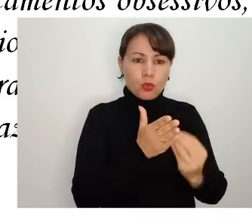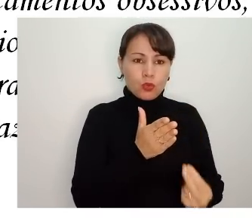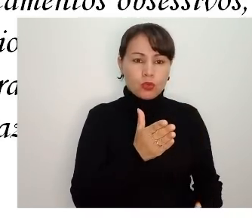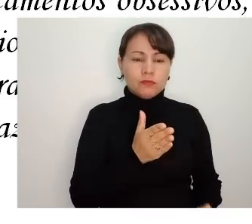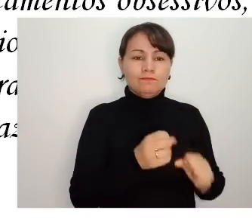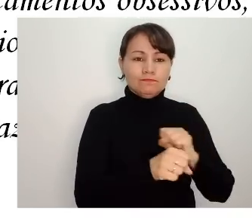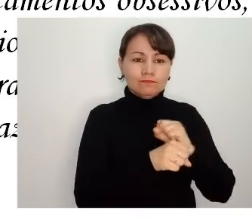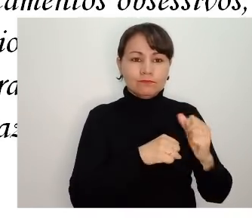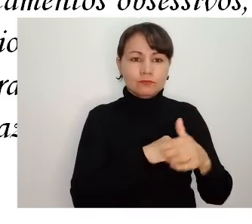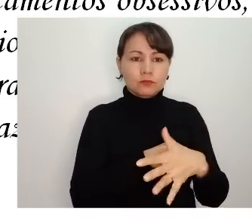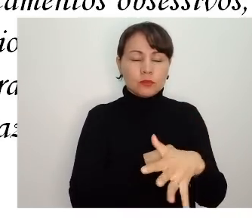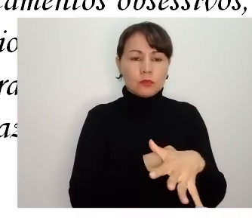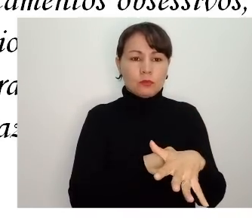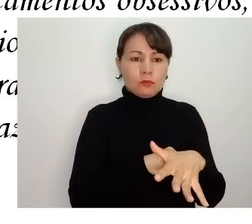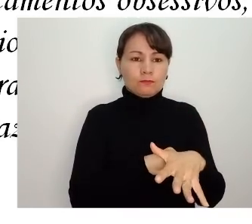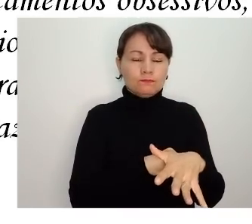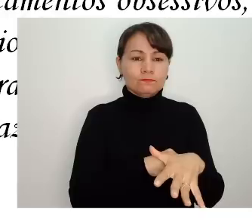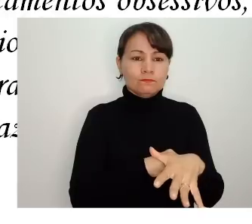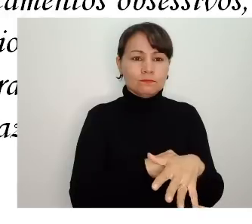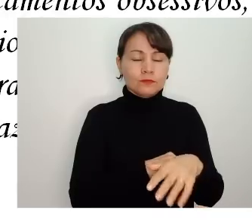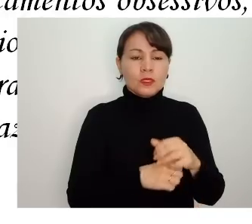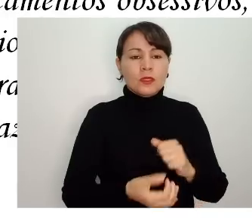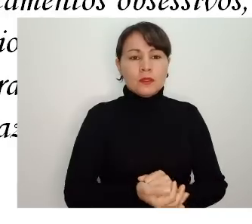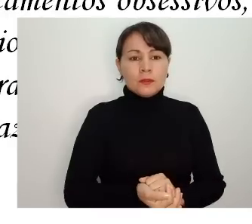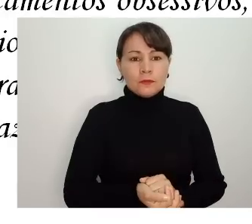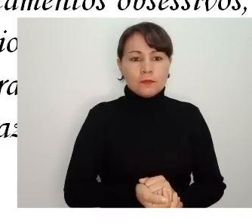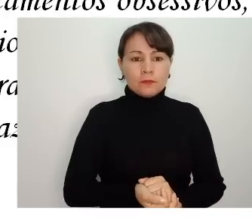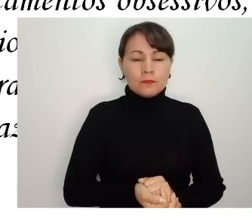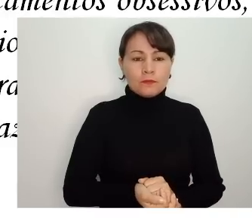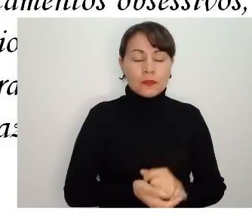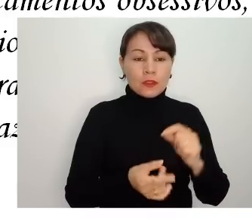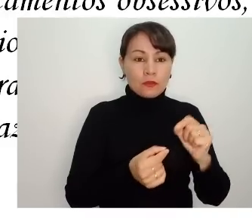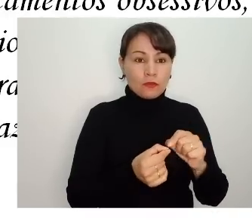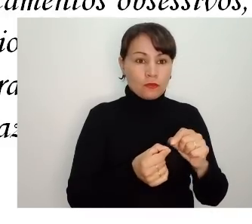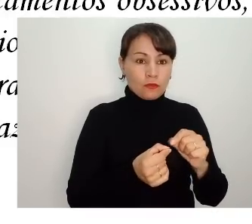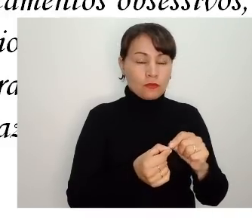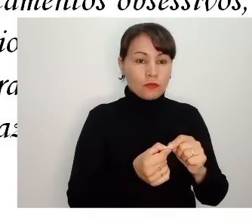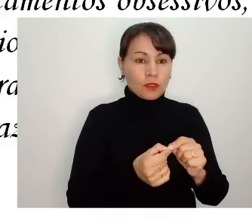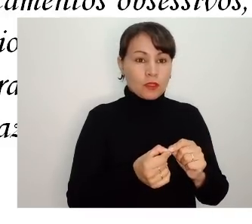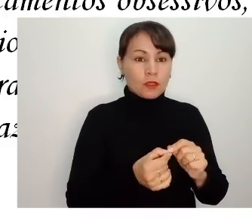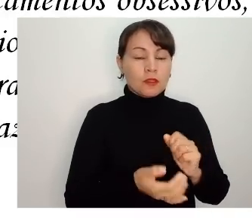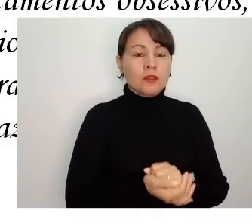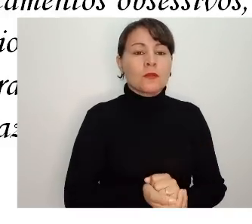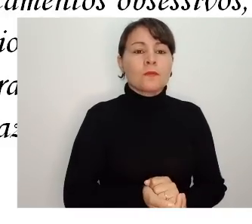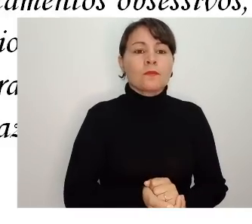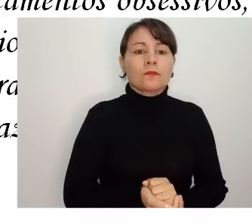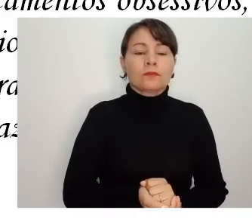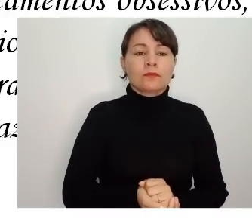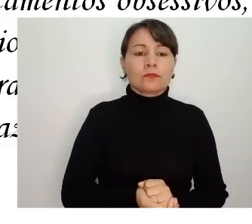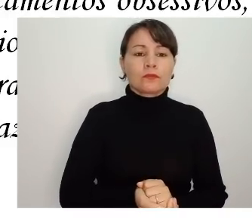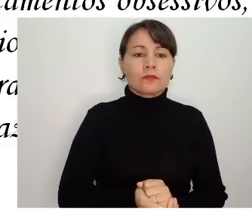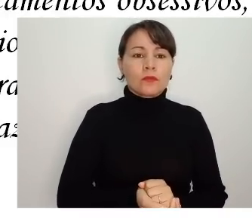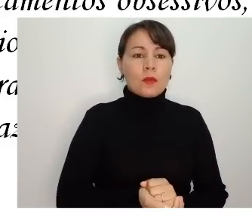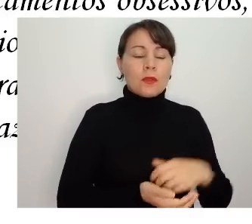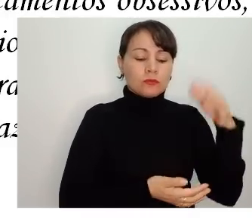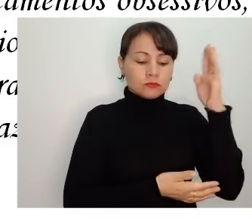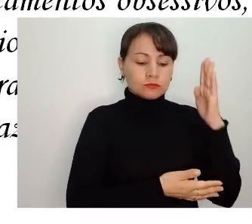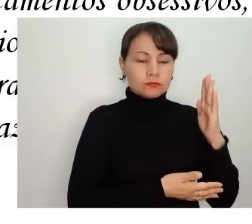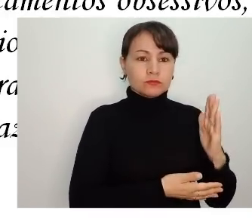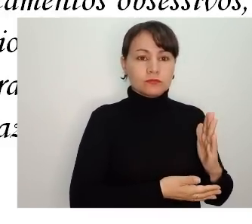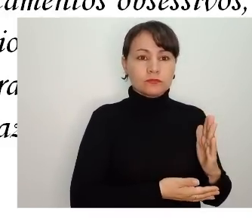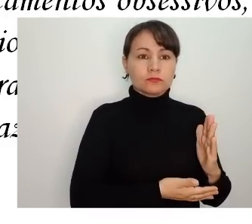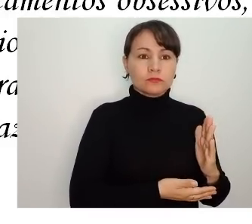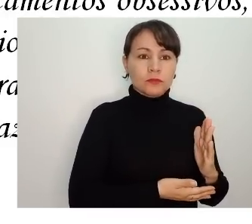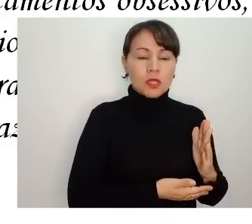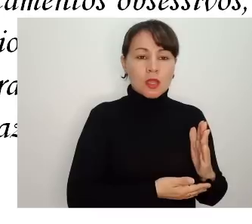combater, né, essa pandemia do Covid-19, aplicada por bloqueios nacionais,